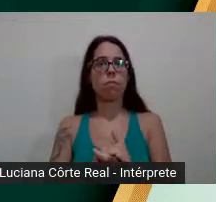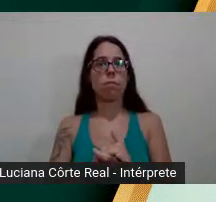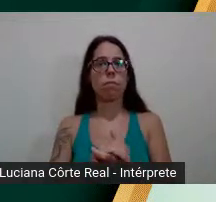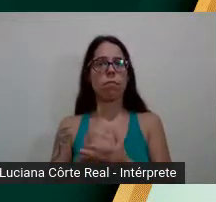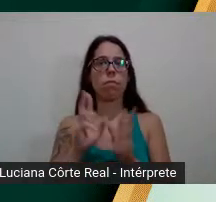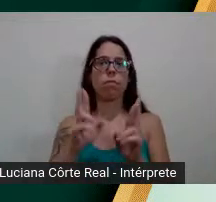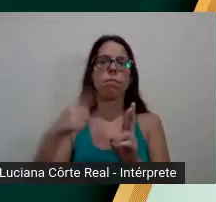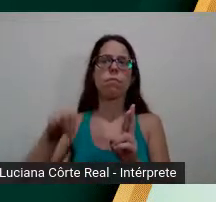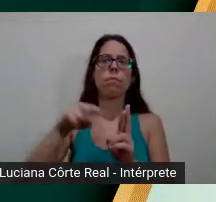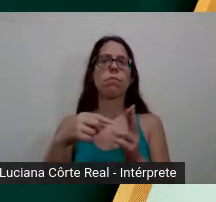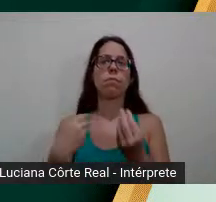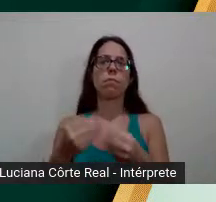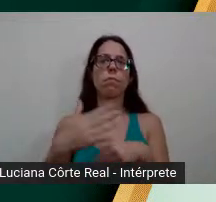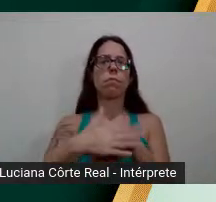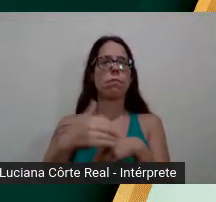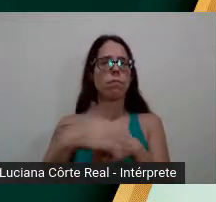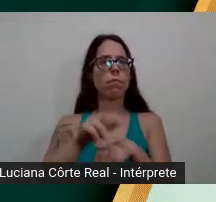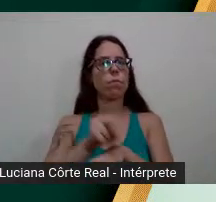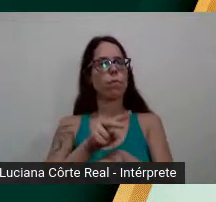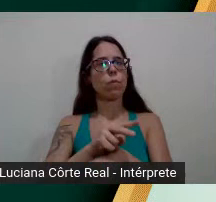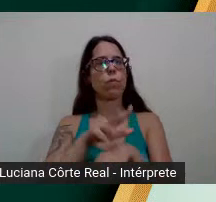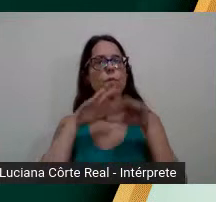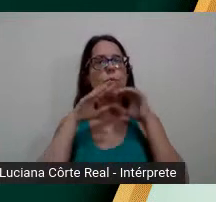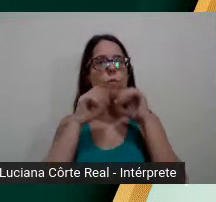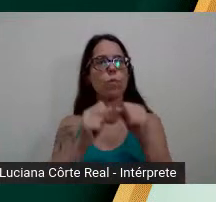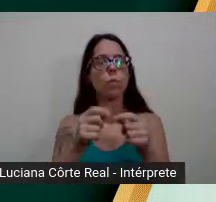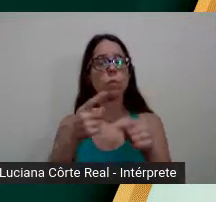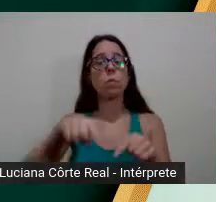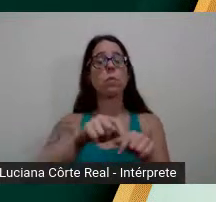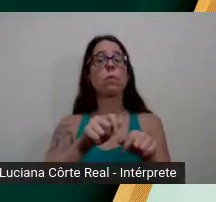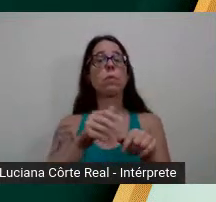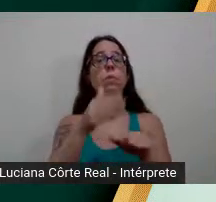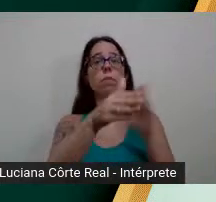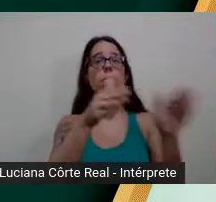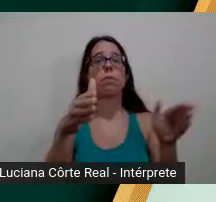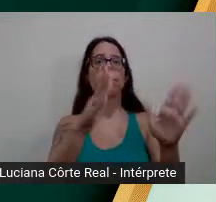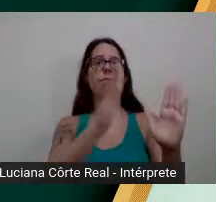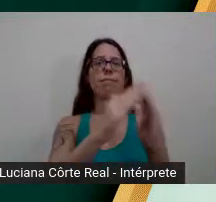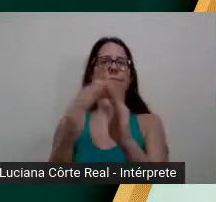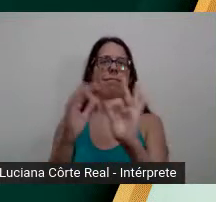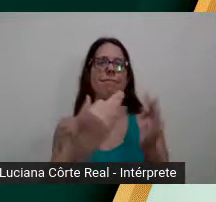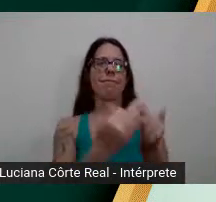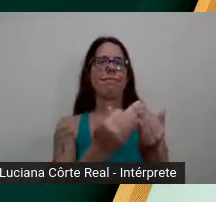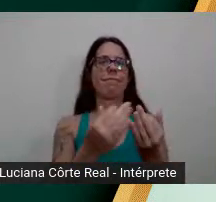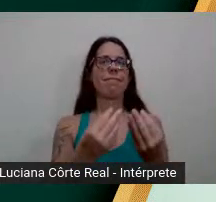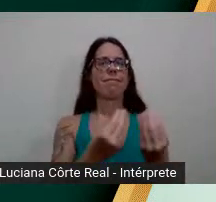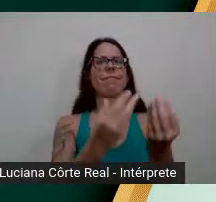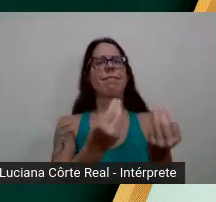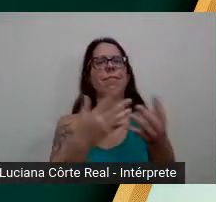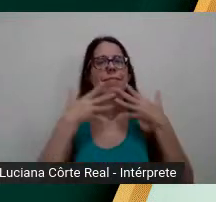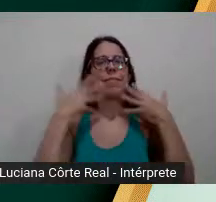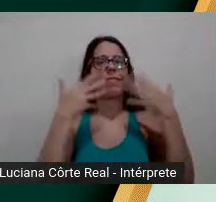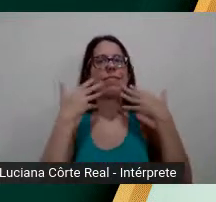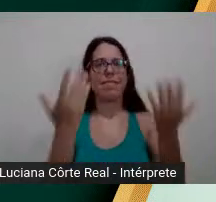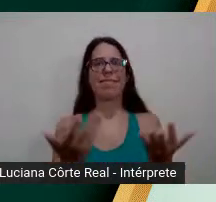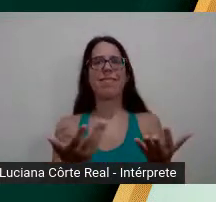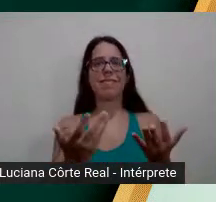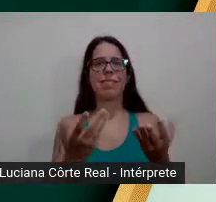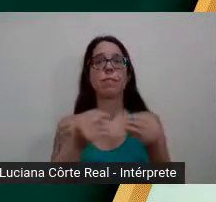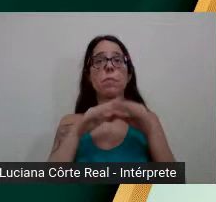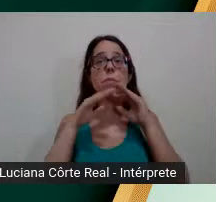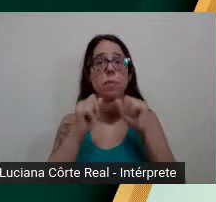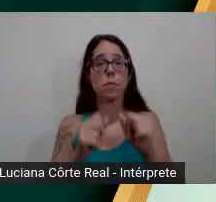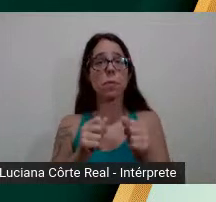tantas famílias, nossos amigos das nossas casas, aos grandes animais, muitos deles que alavancam o mercado